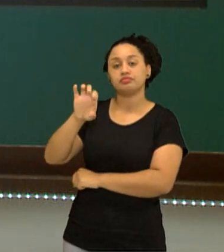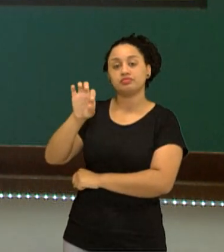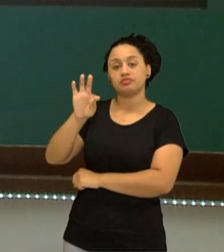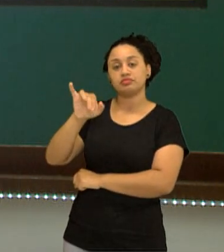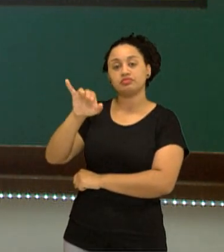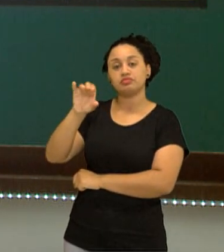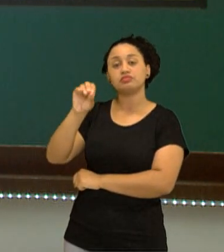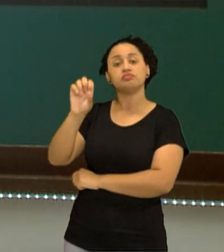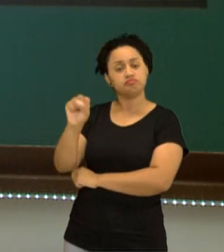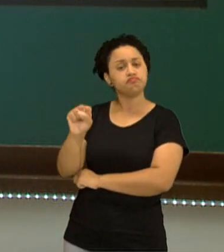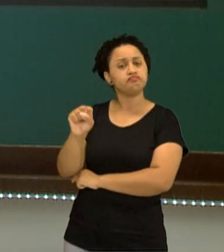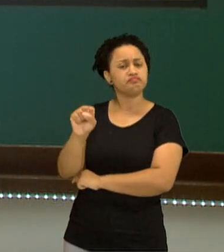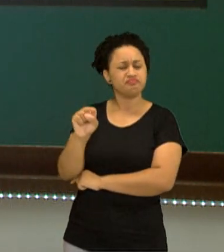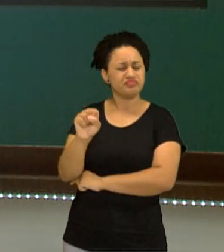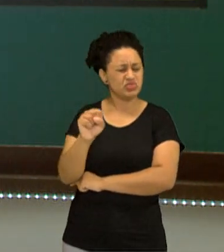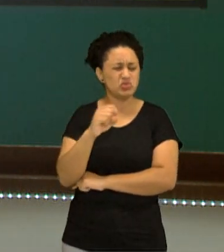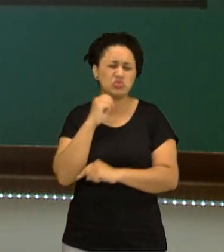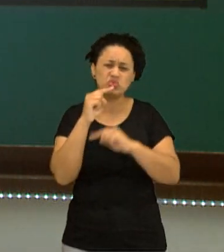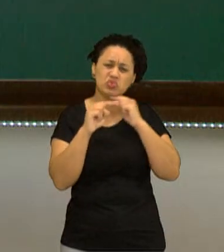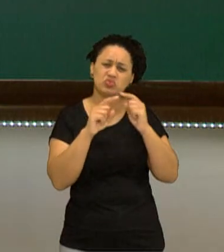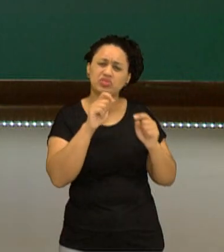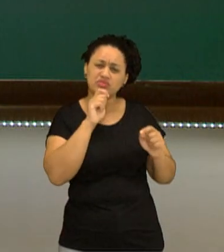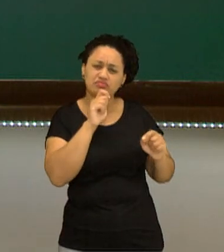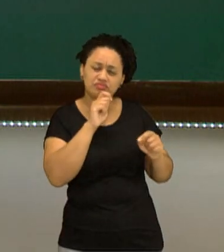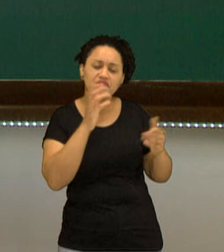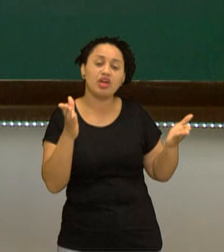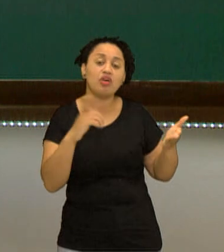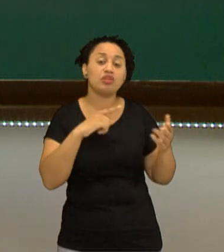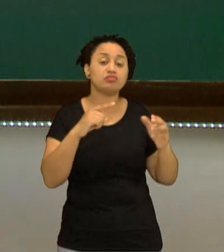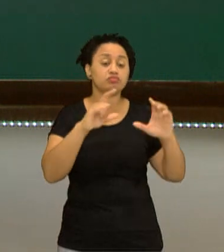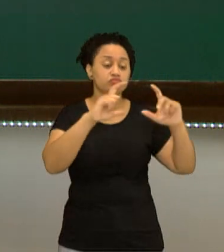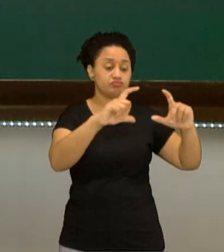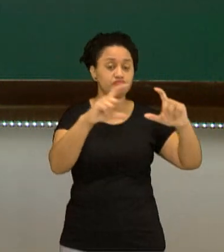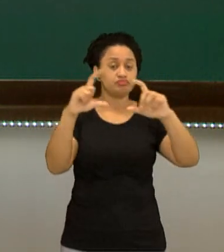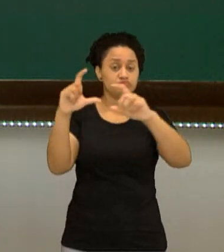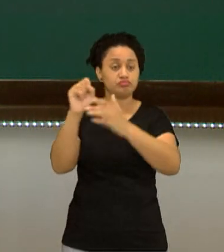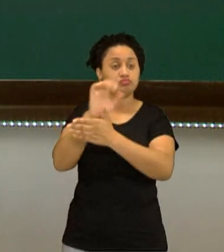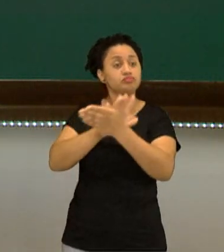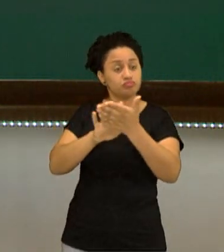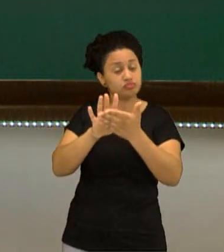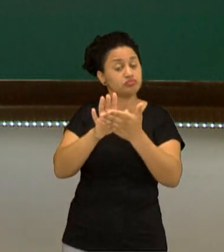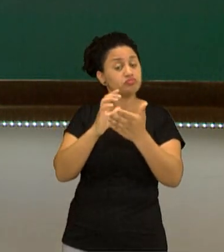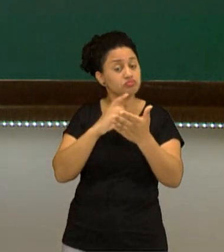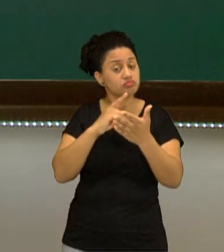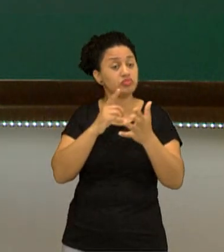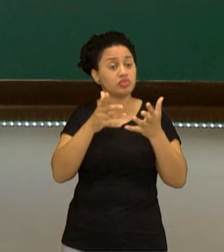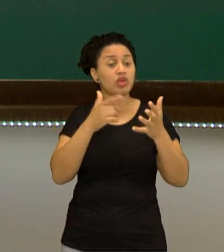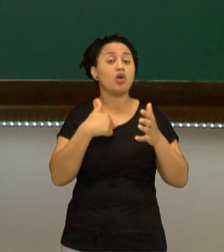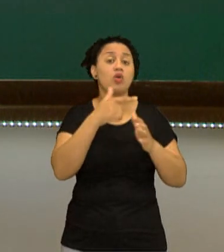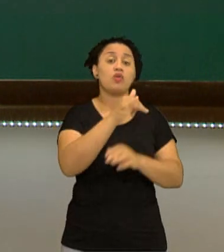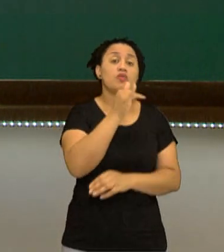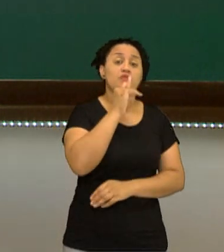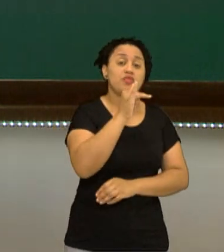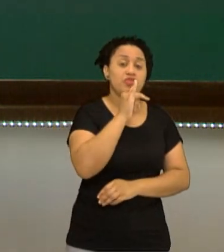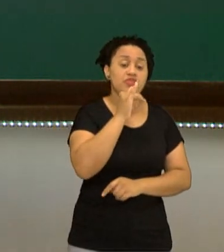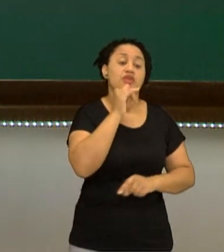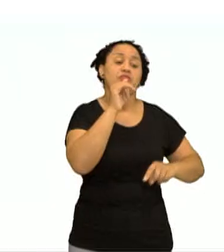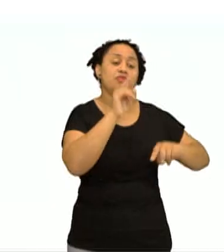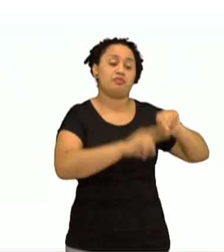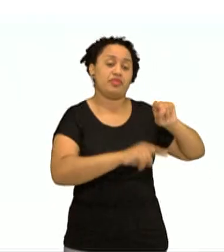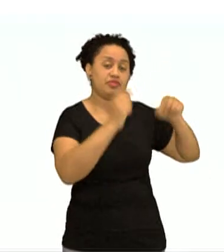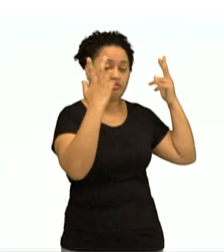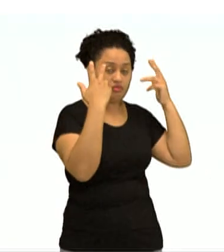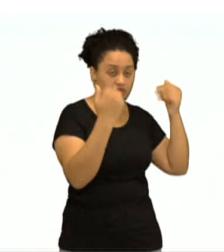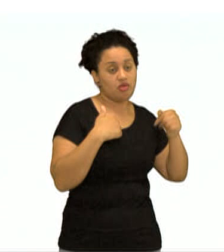sintéticos. Não ficou claro? Eu trago para vocês duas imagens, eu fiz de propósito. Um exemplo de material natural e um